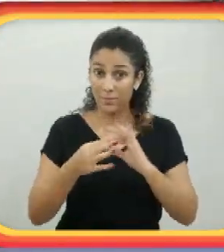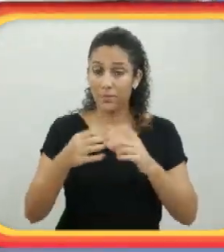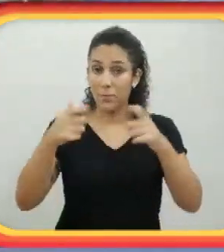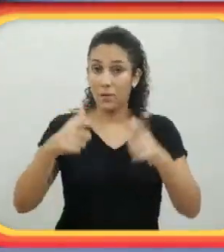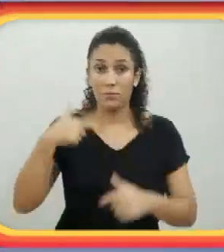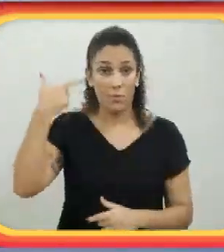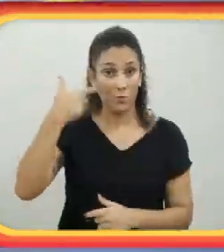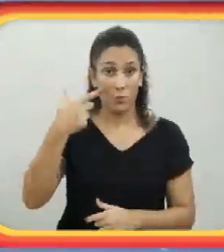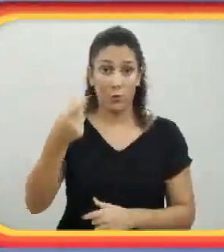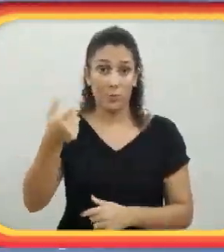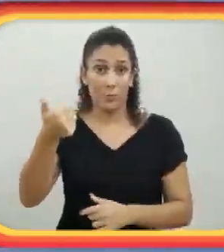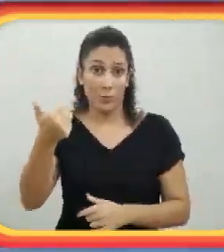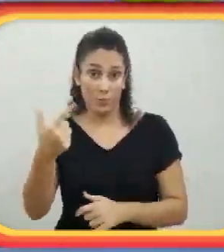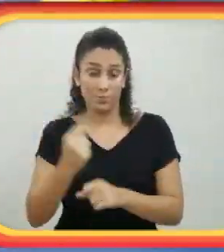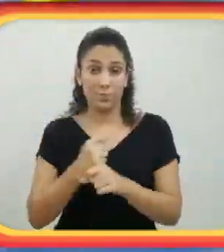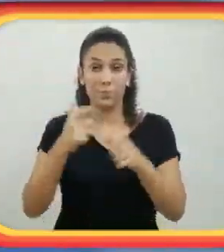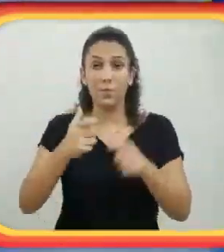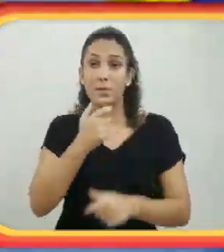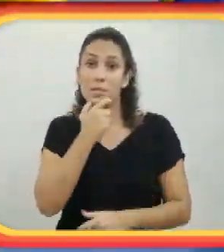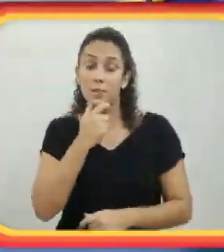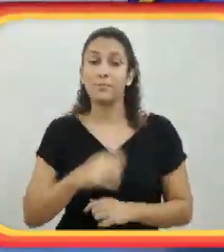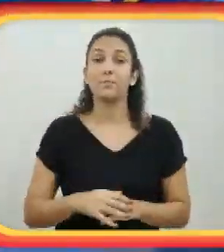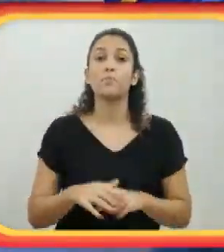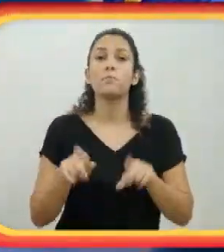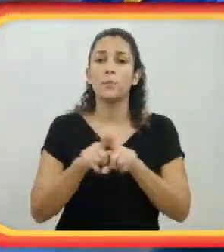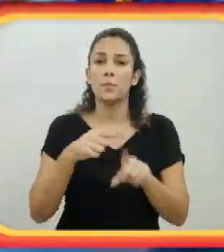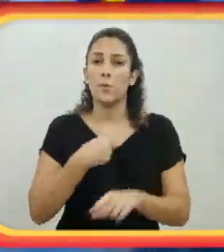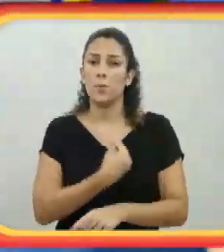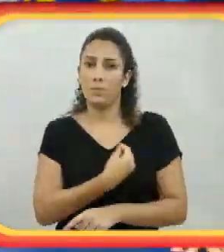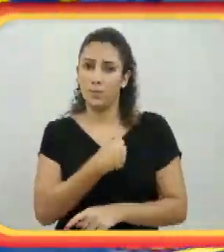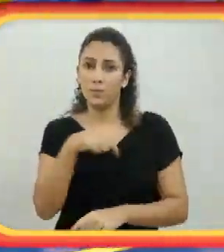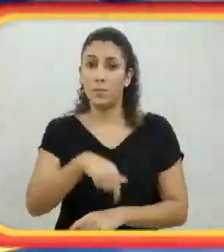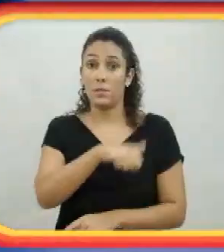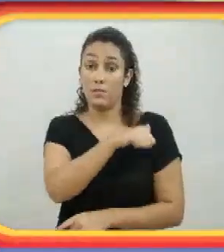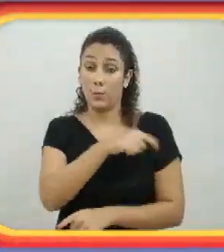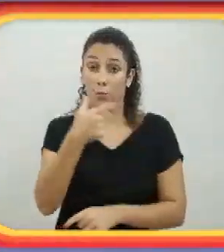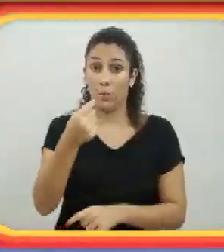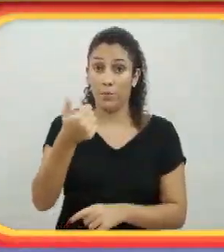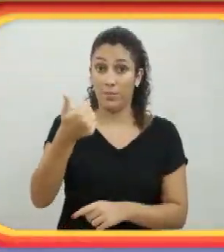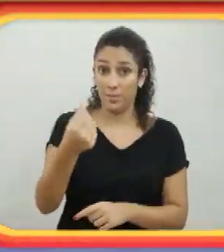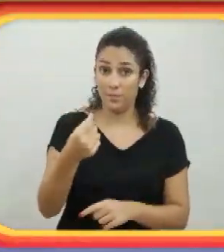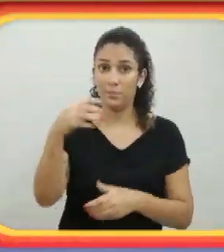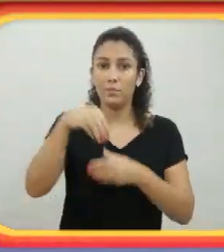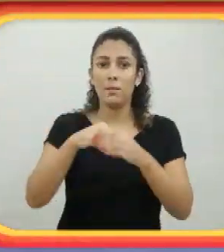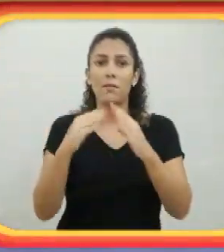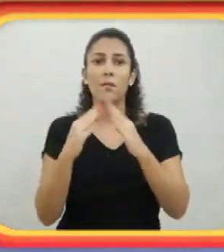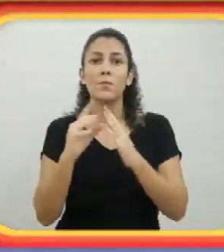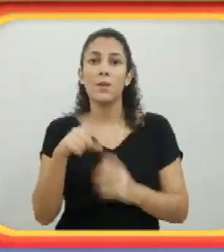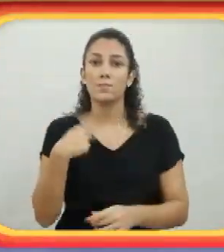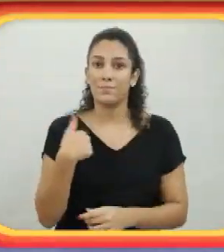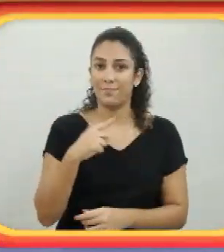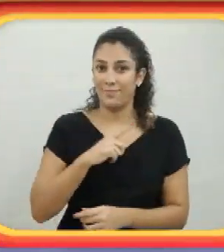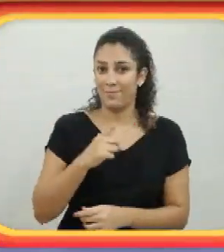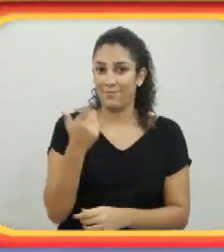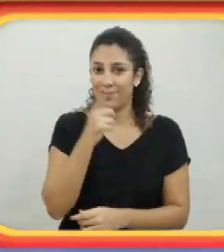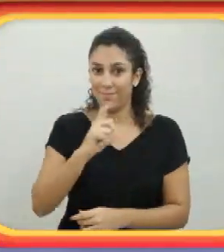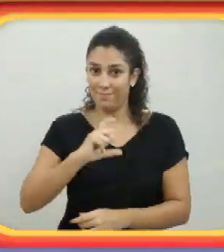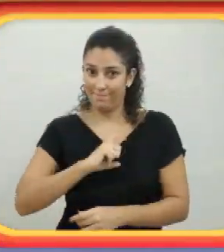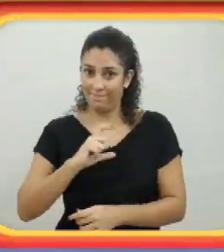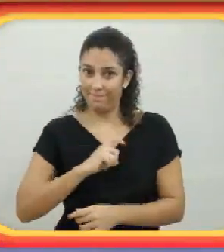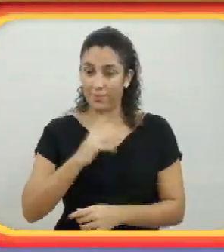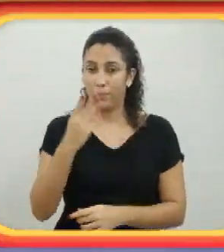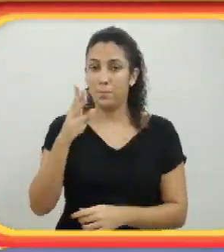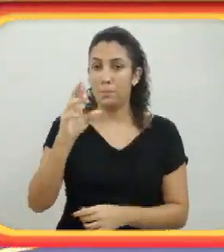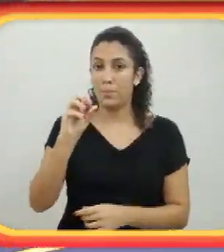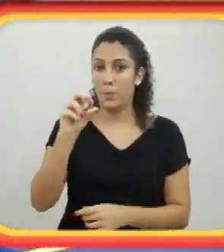desempenhar a função. Eu já participei da Paralimpíada de Londres, né, em 2012, na Inglaterra. Participei também